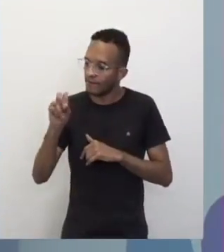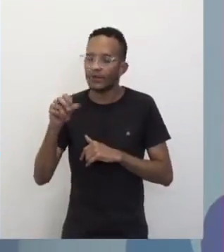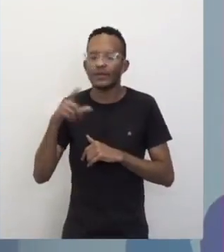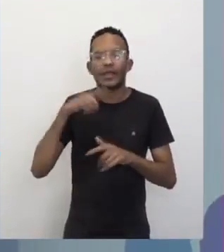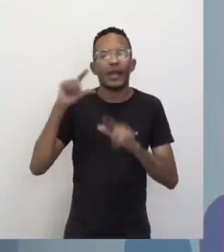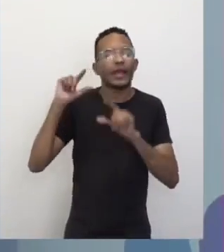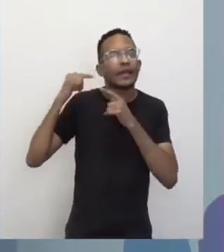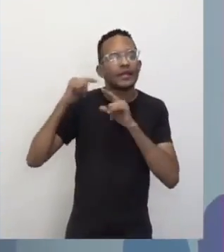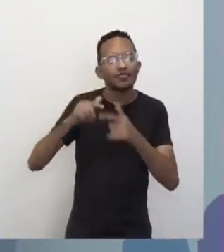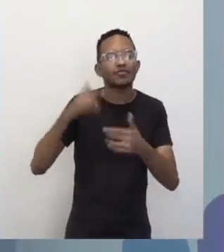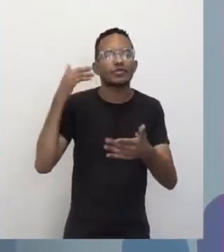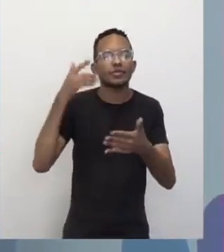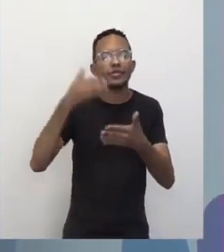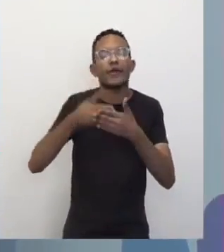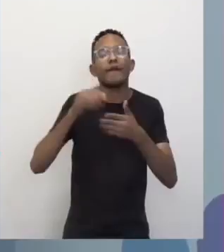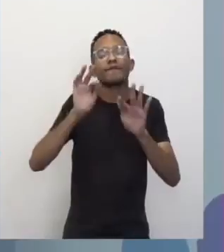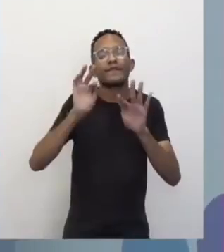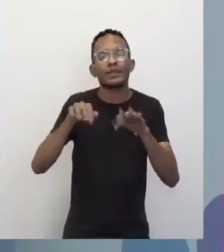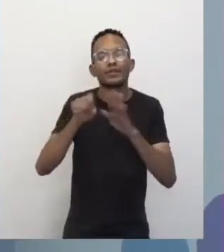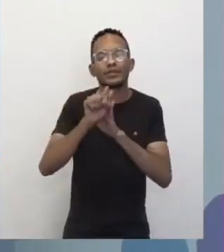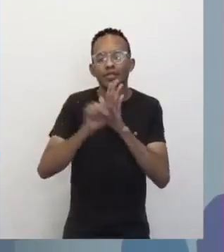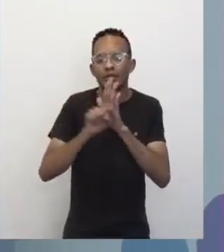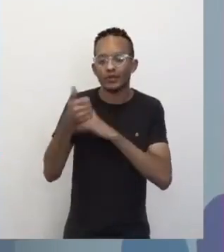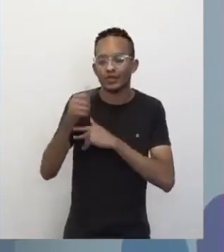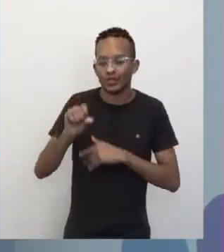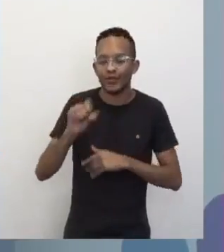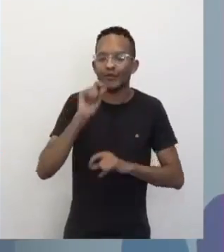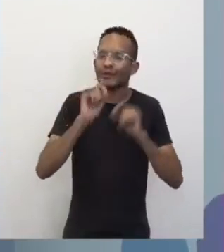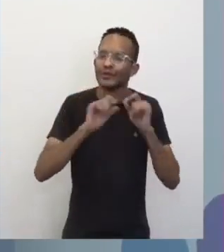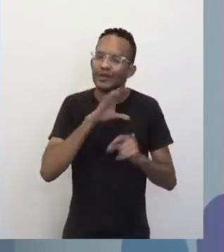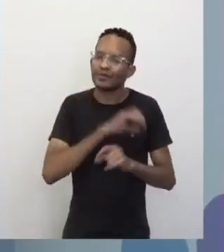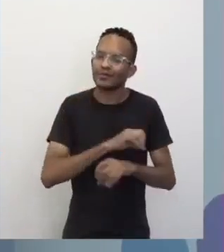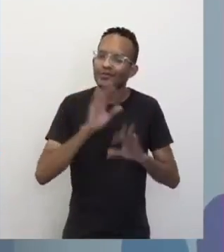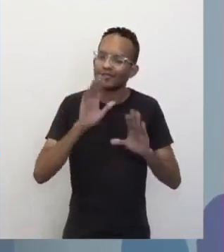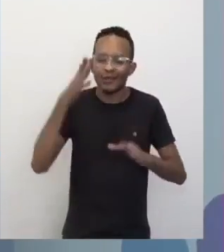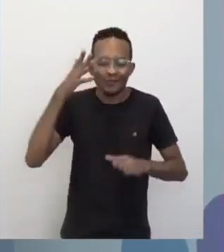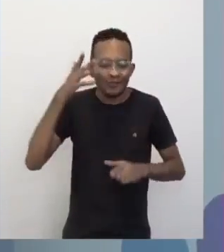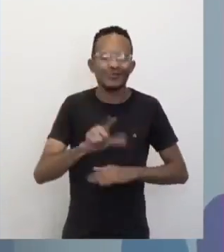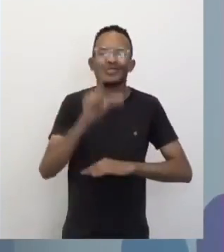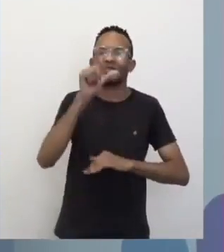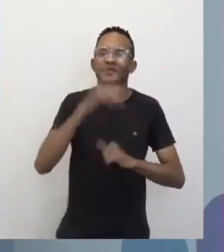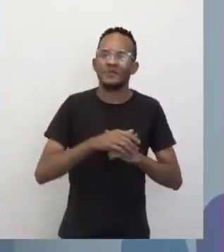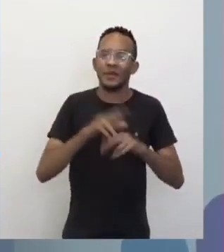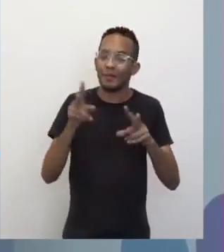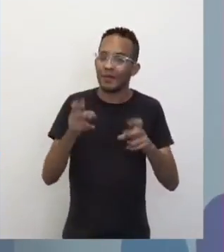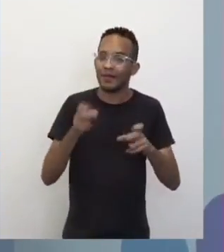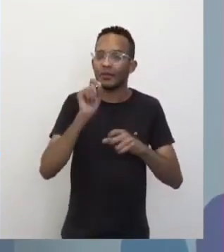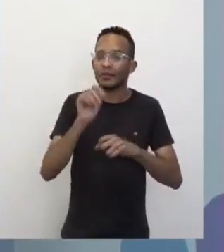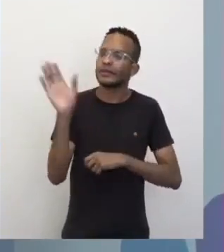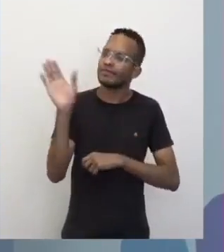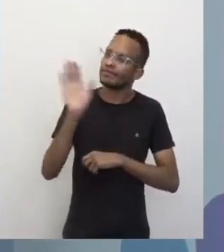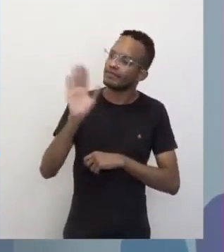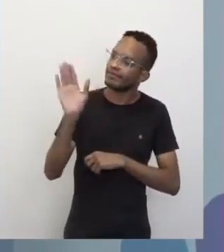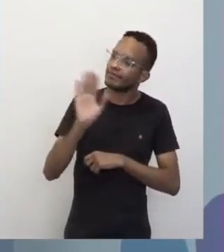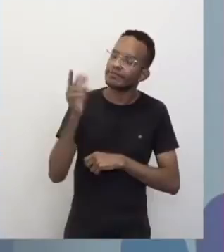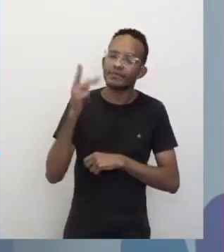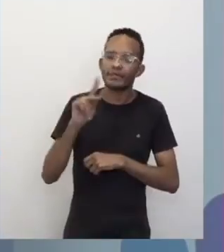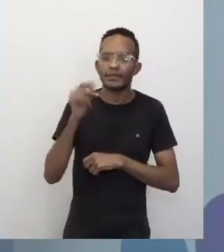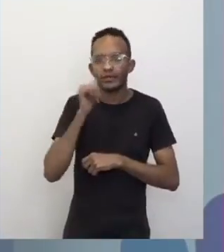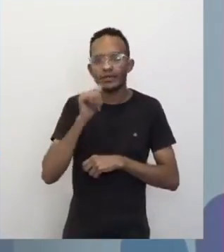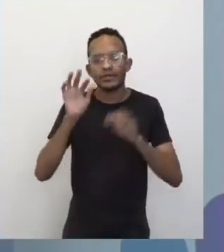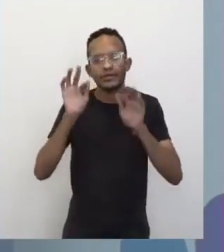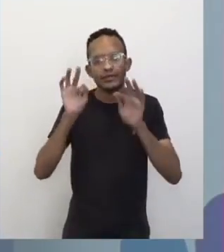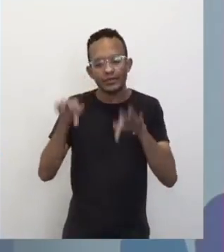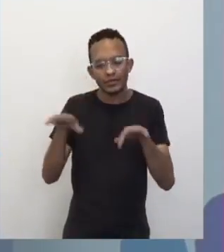tradição do final do século XIX, que é o amor já realizado. Note, ele está se despedindo da amada ao final